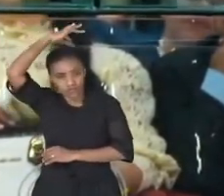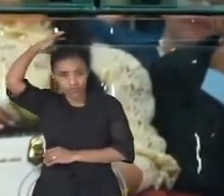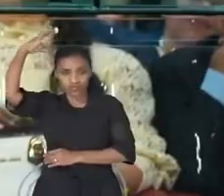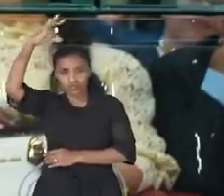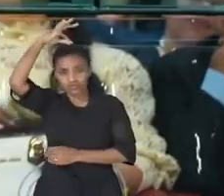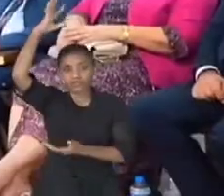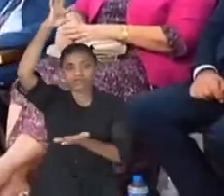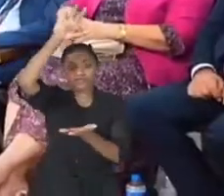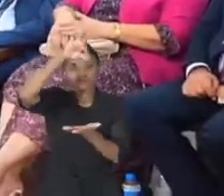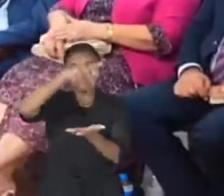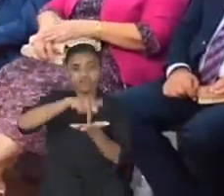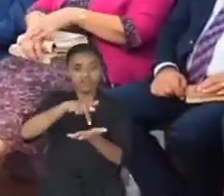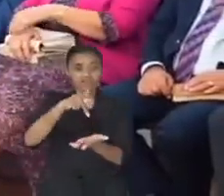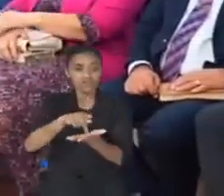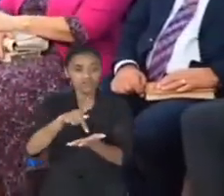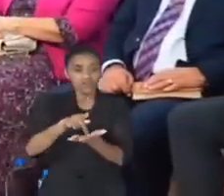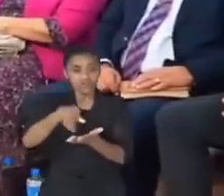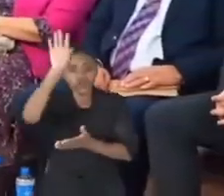Verdade.